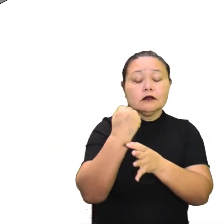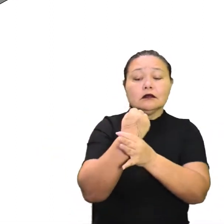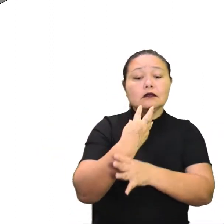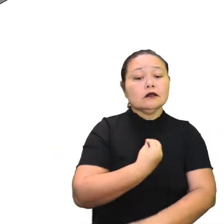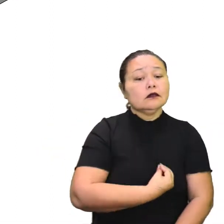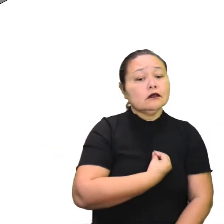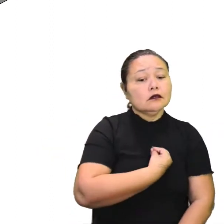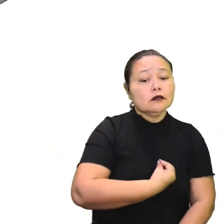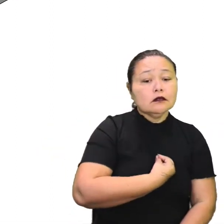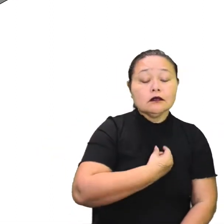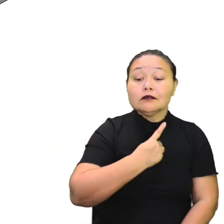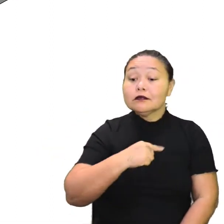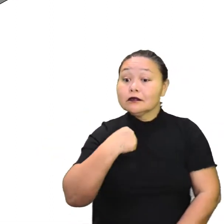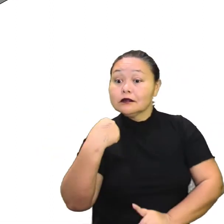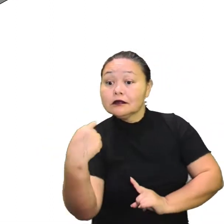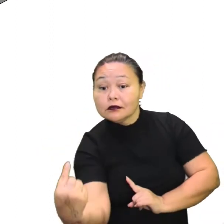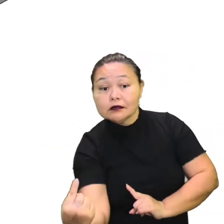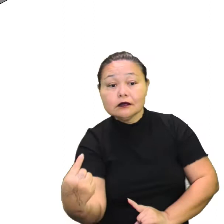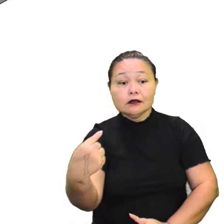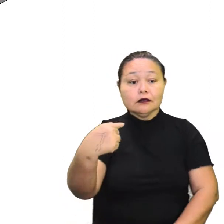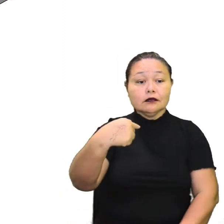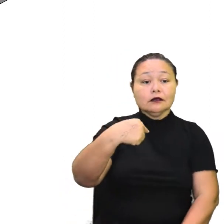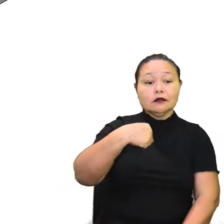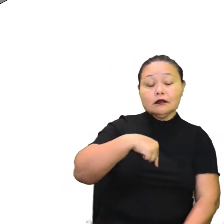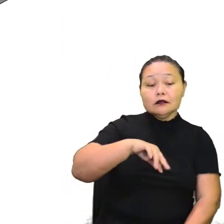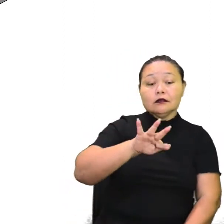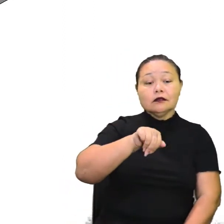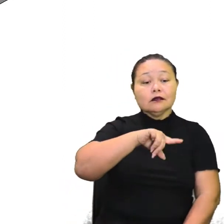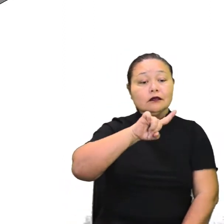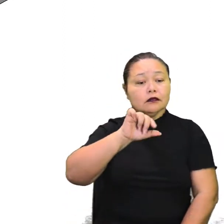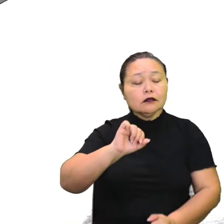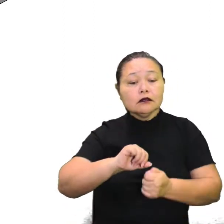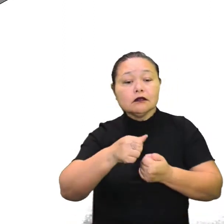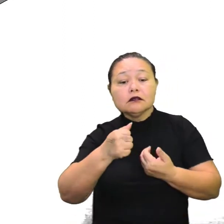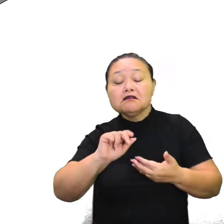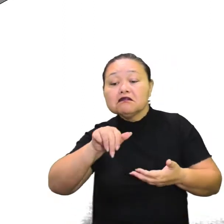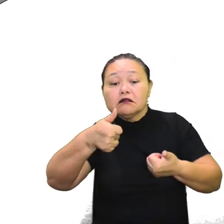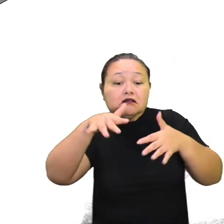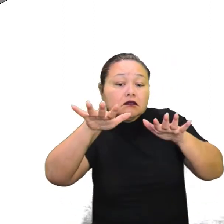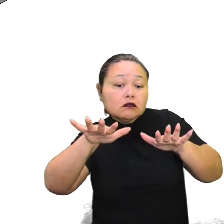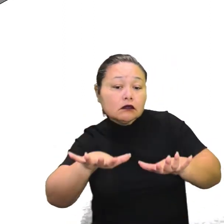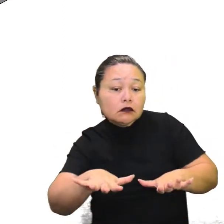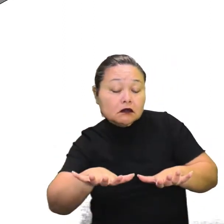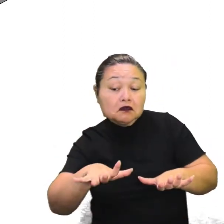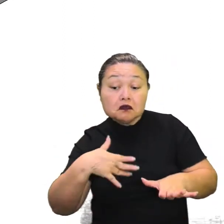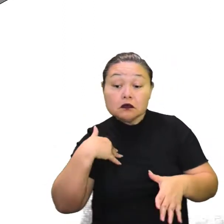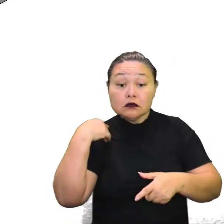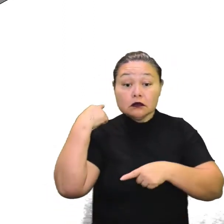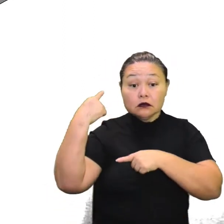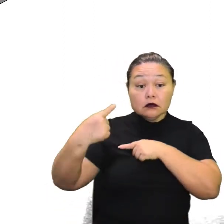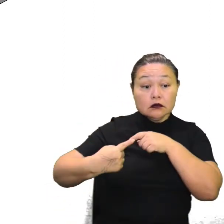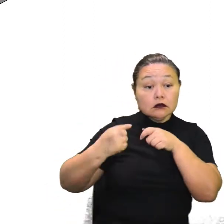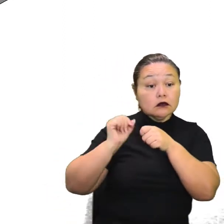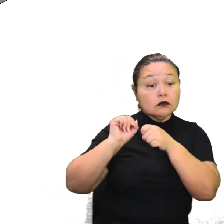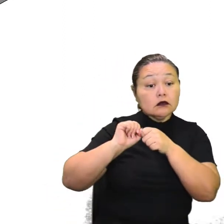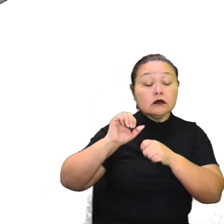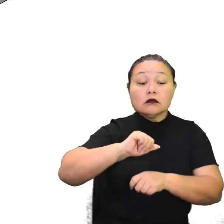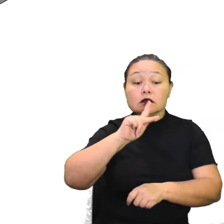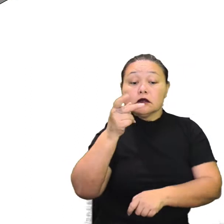volta. Baldo, afã, pereceram tendo insanos. Ao claro